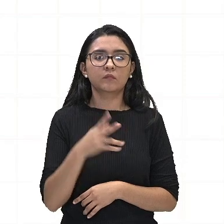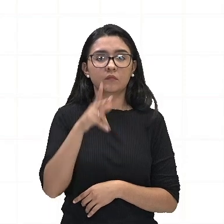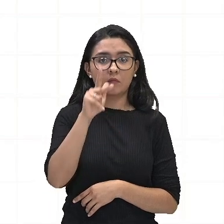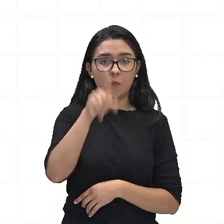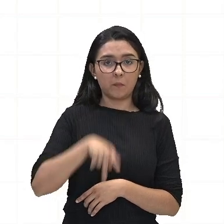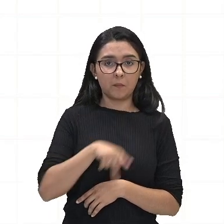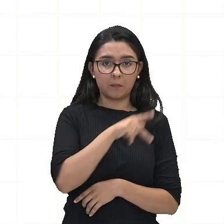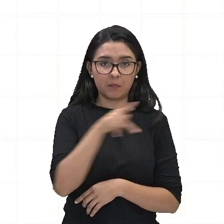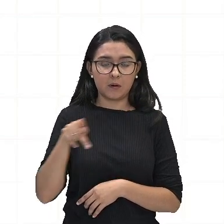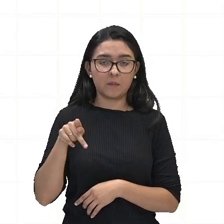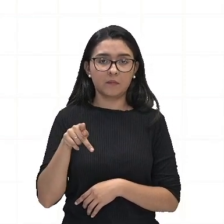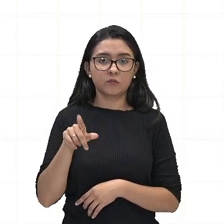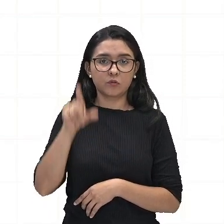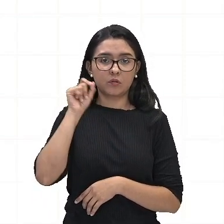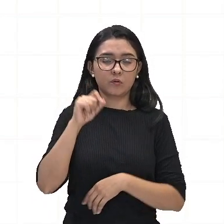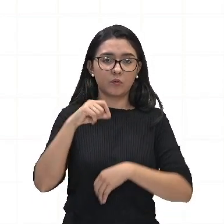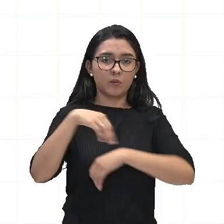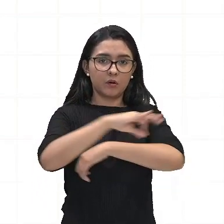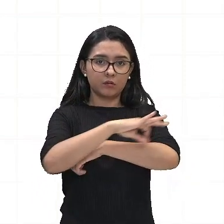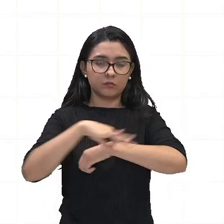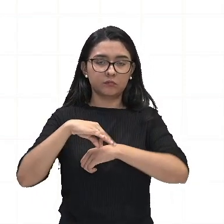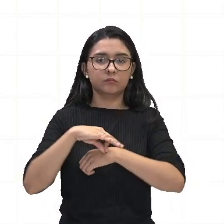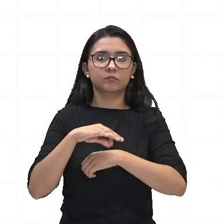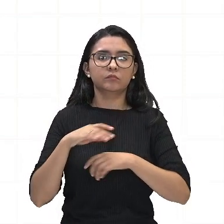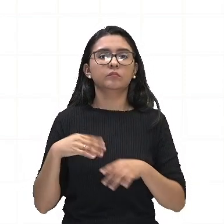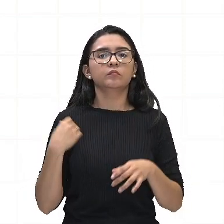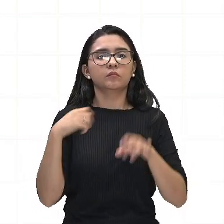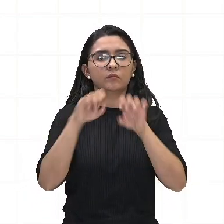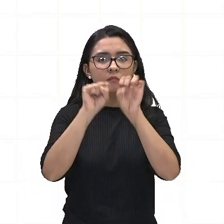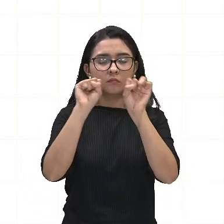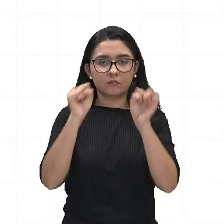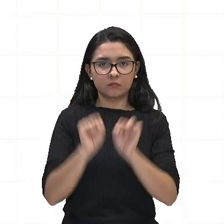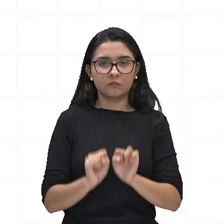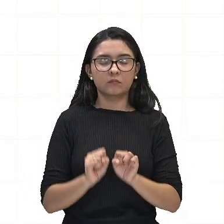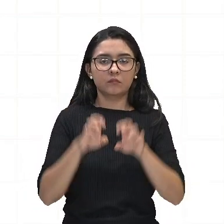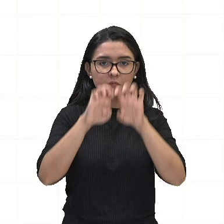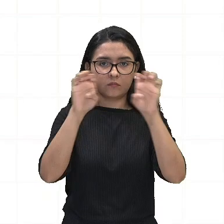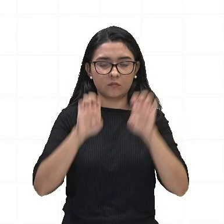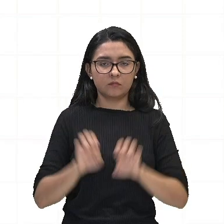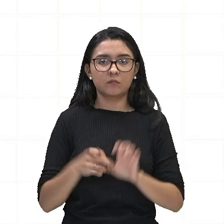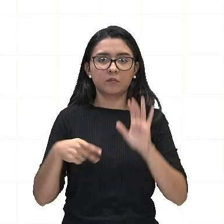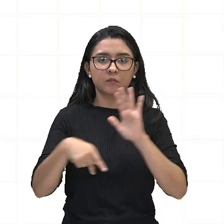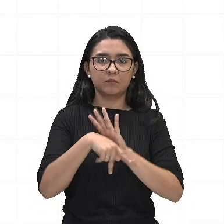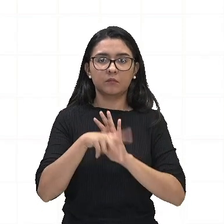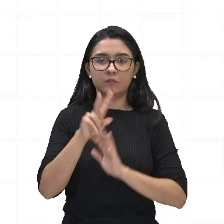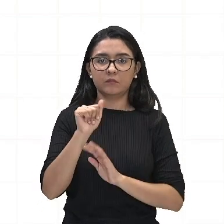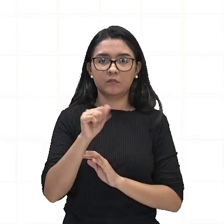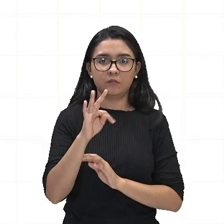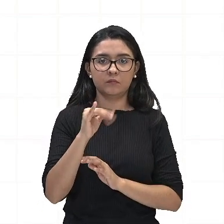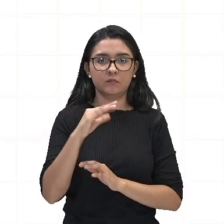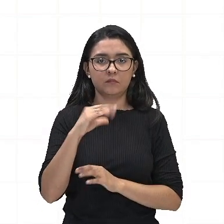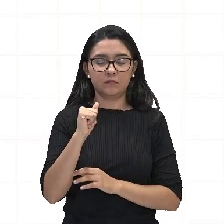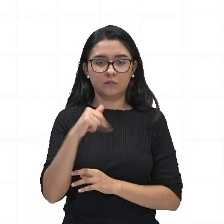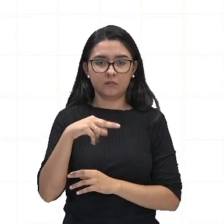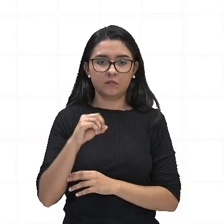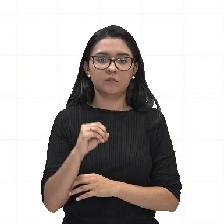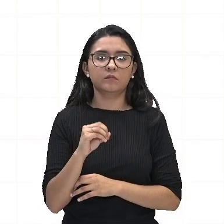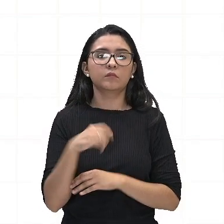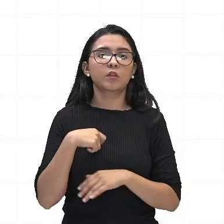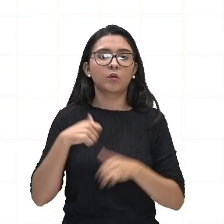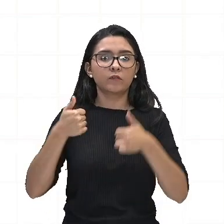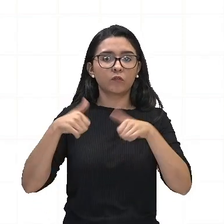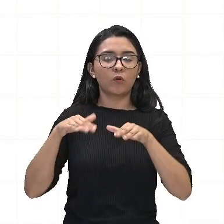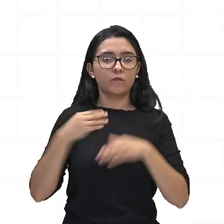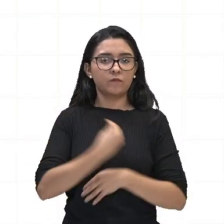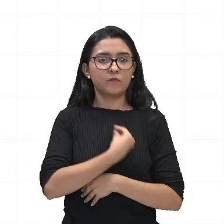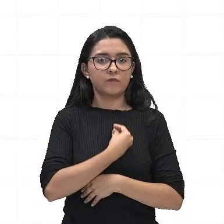como arquiteto, escultor e pintor oficial do Vaticano e fixou residência em Roma.